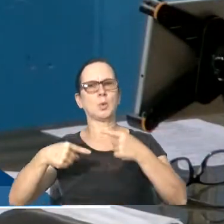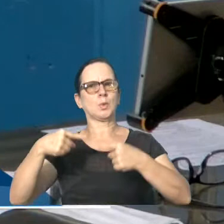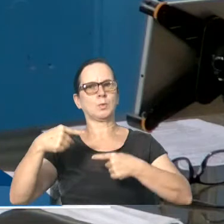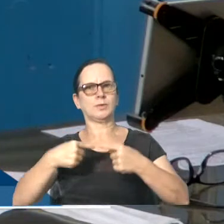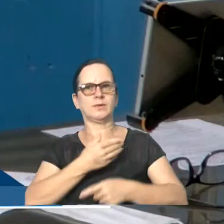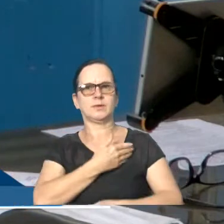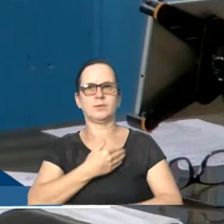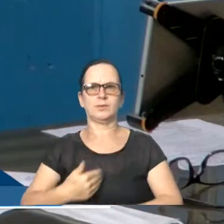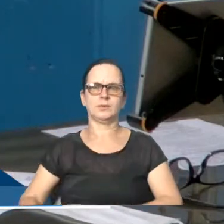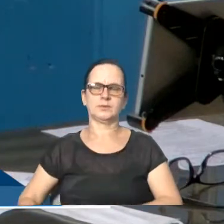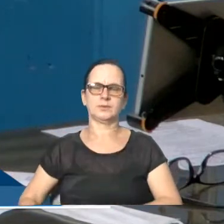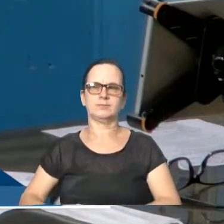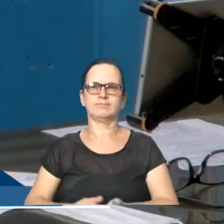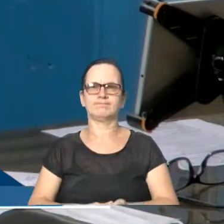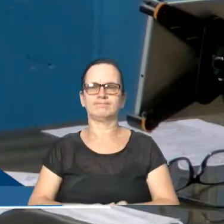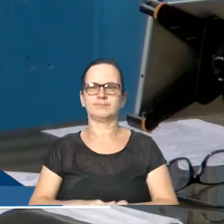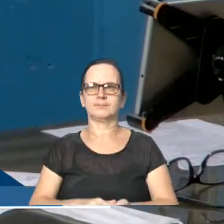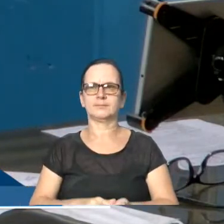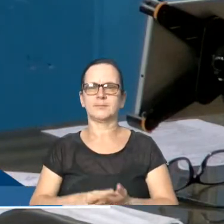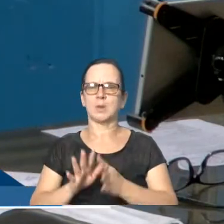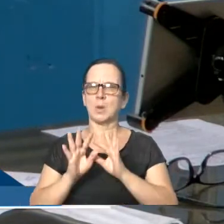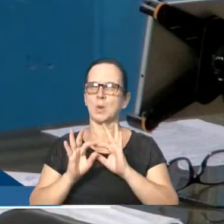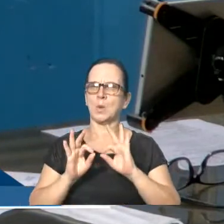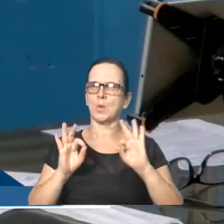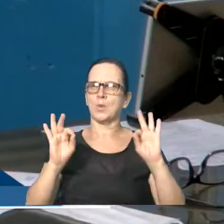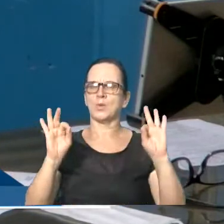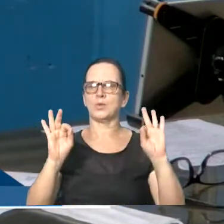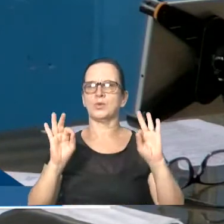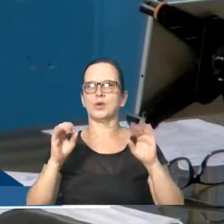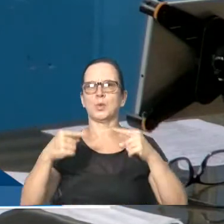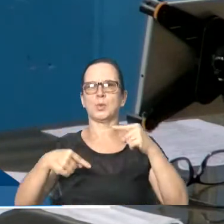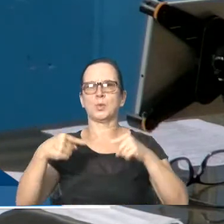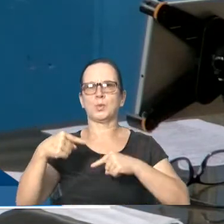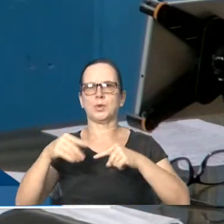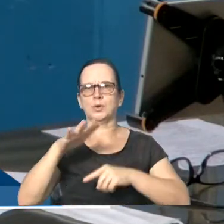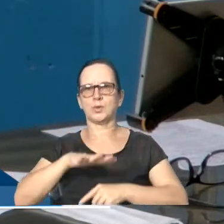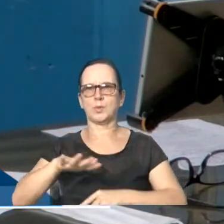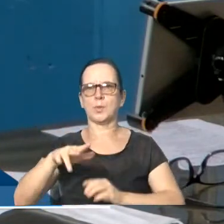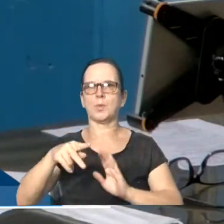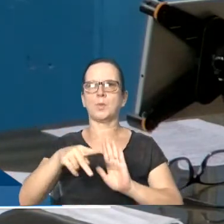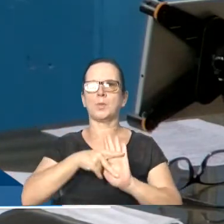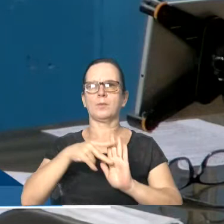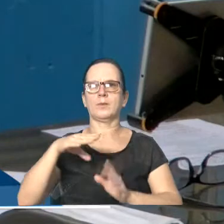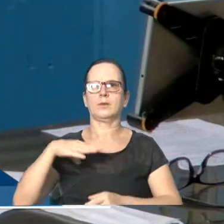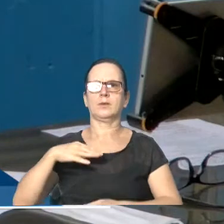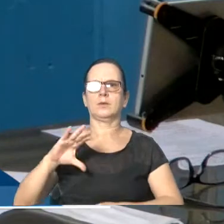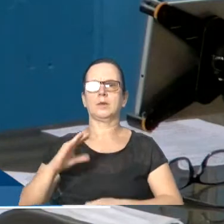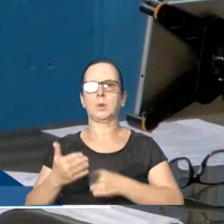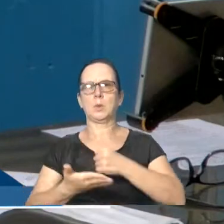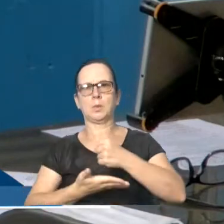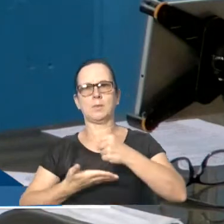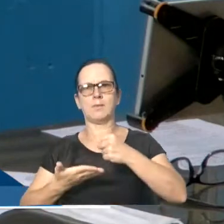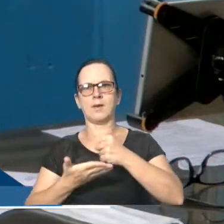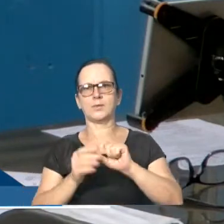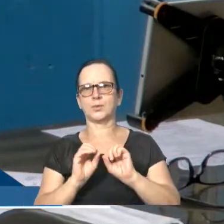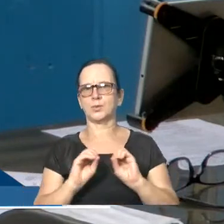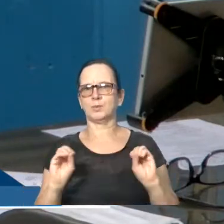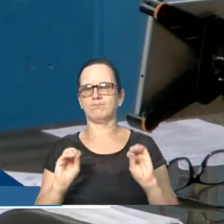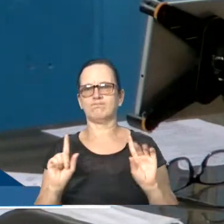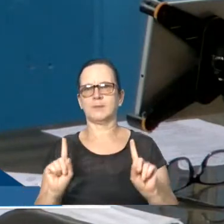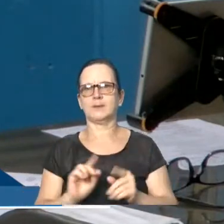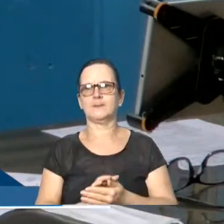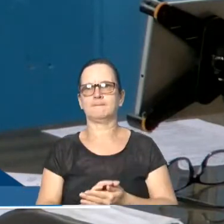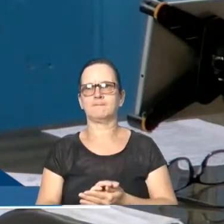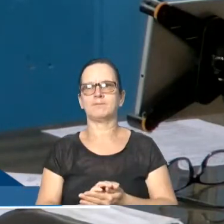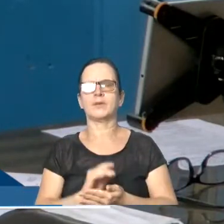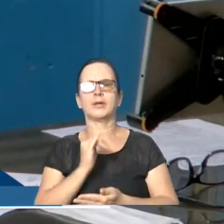nós estamos longe de proporcionar política para a mulher aqui no município, né? O básico nós não temos. Por exemplo, quando